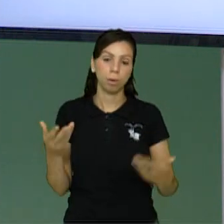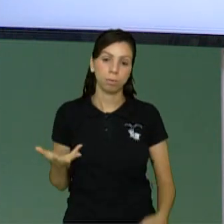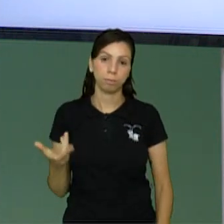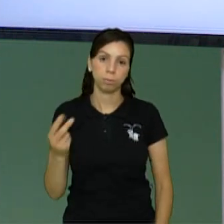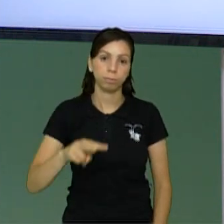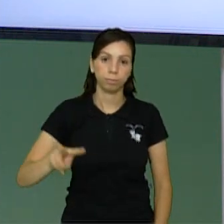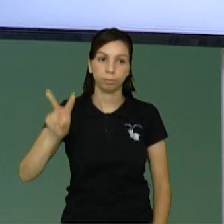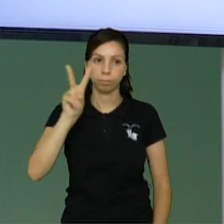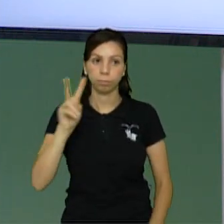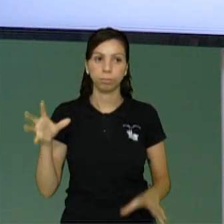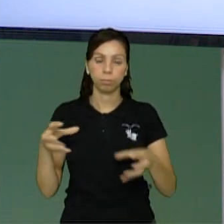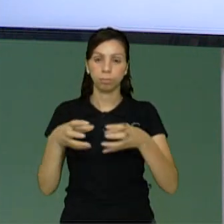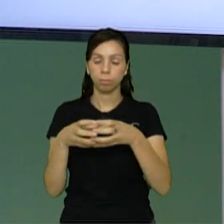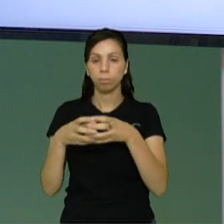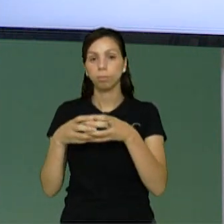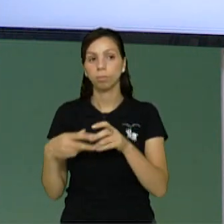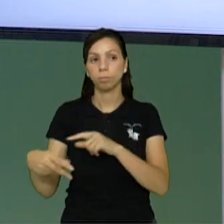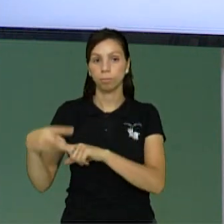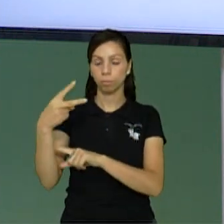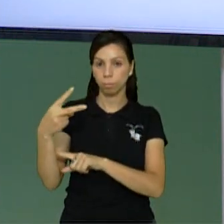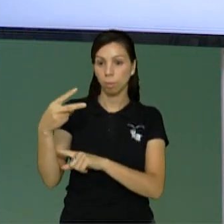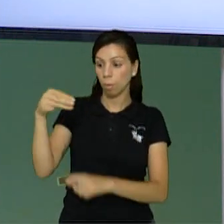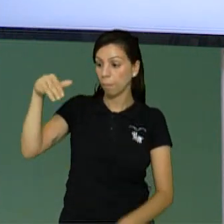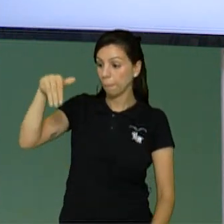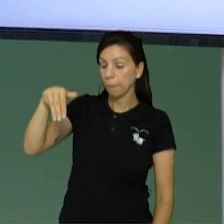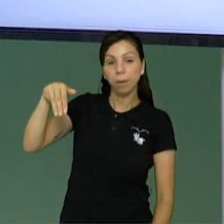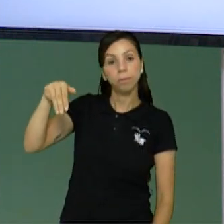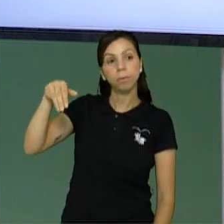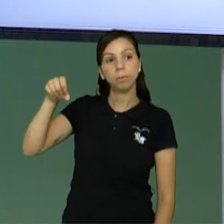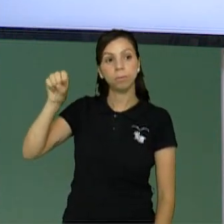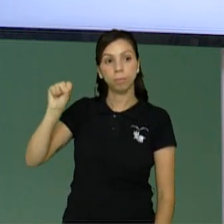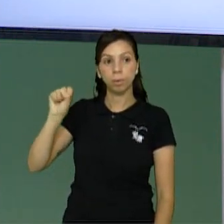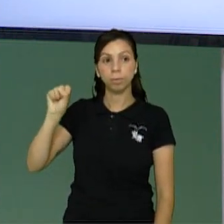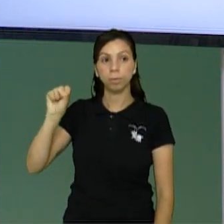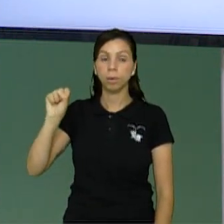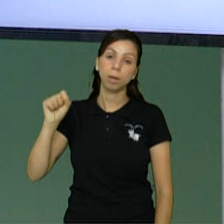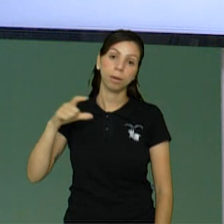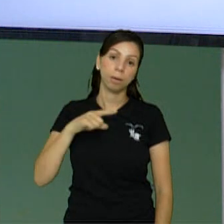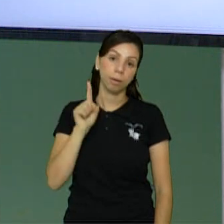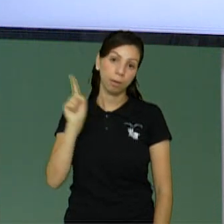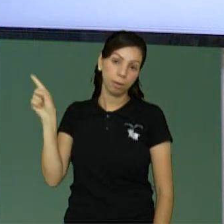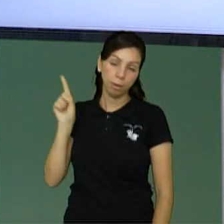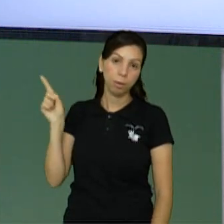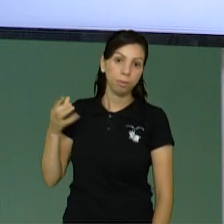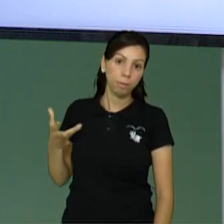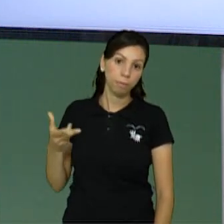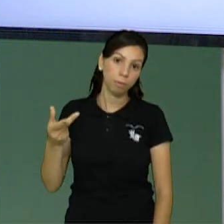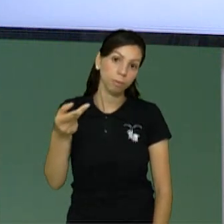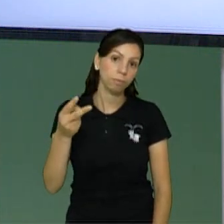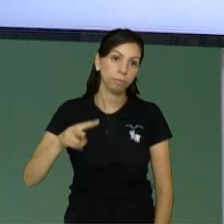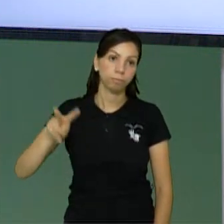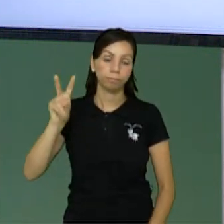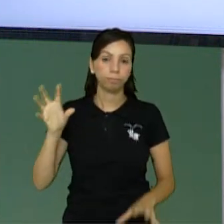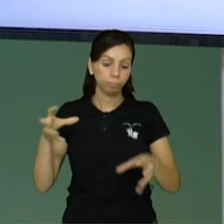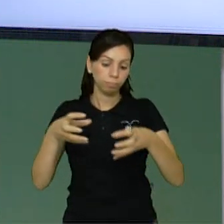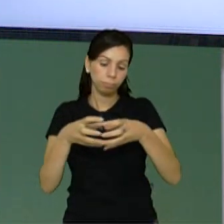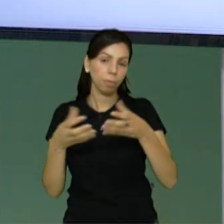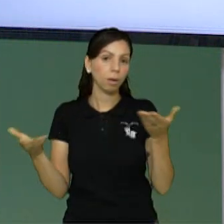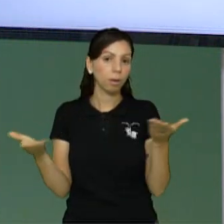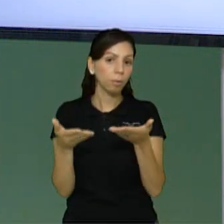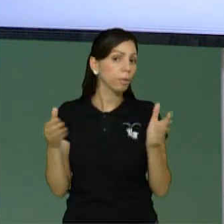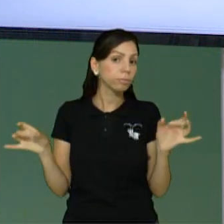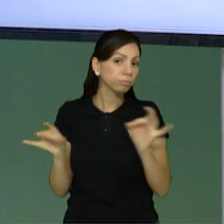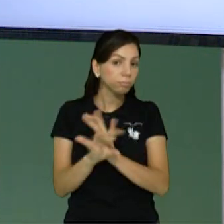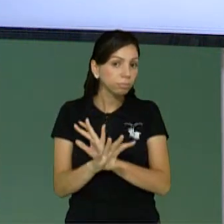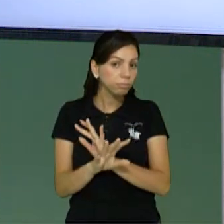conjunto vale 2 metros por segundo. Este é o valor da velocidade do conjunto. Ora, agora